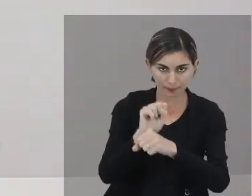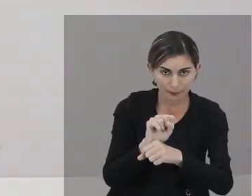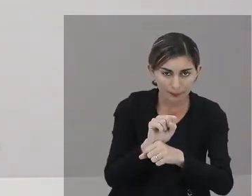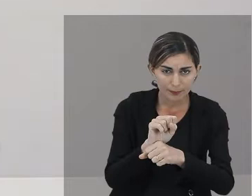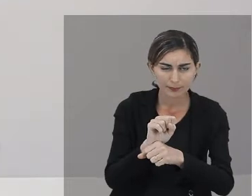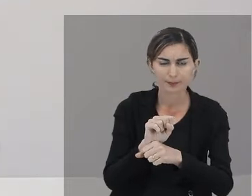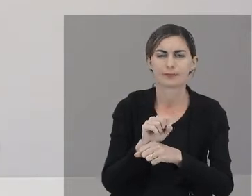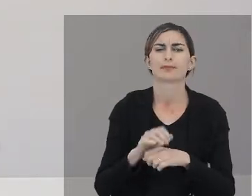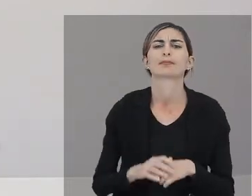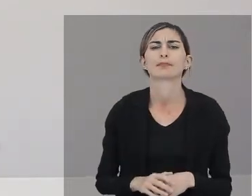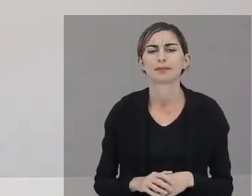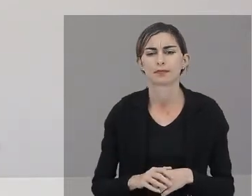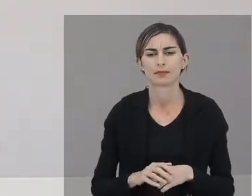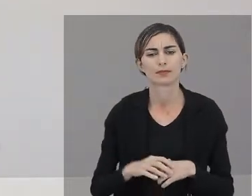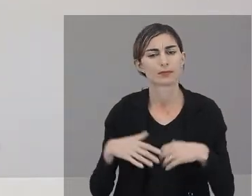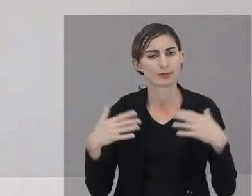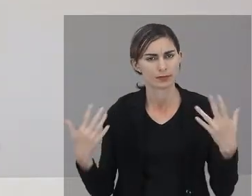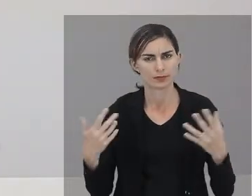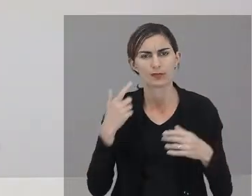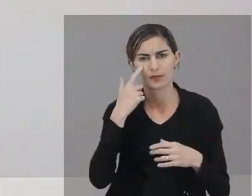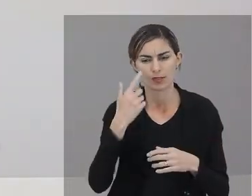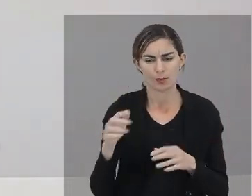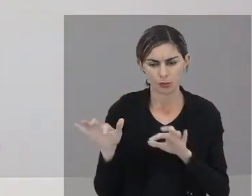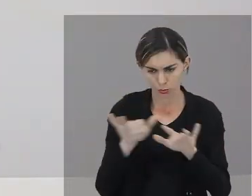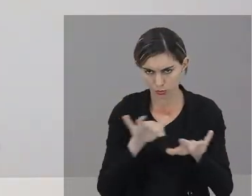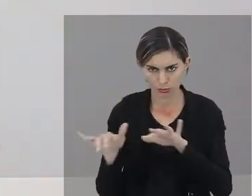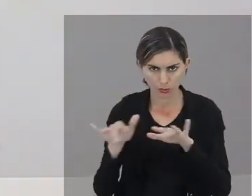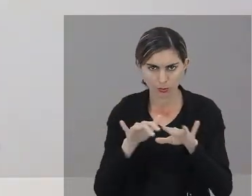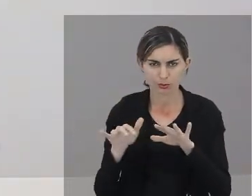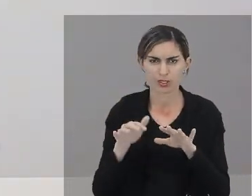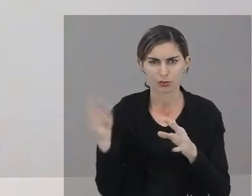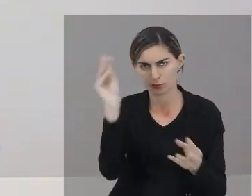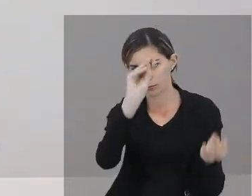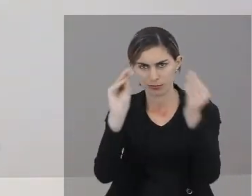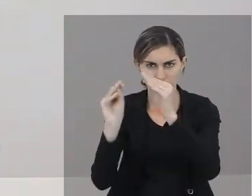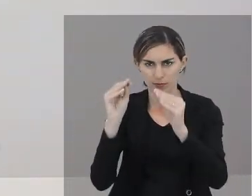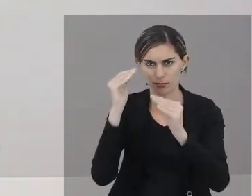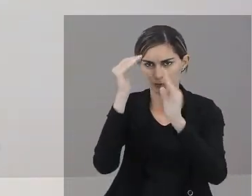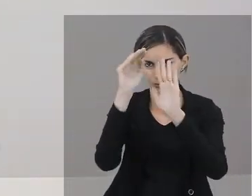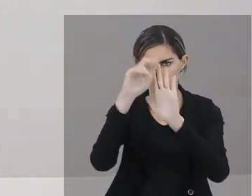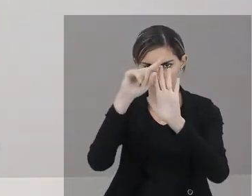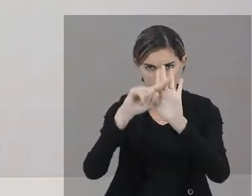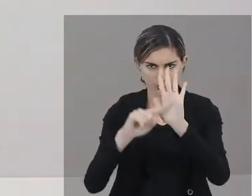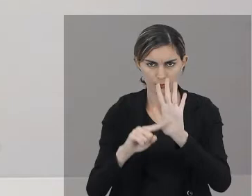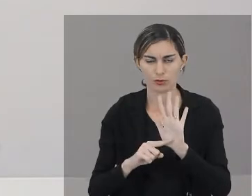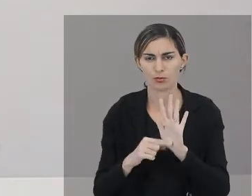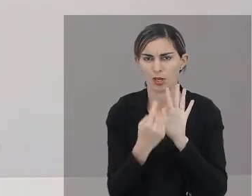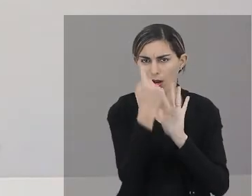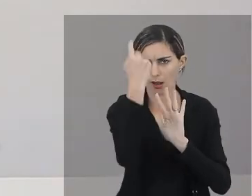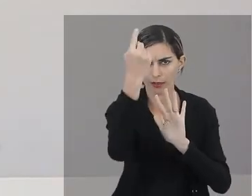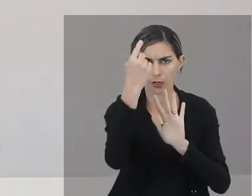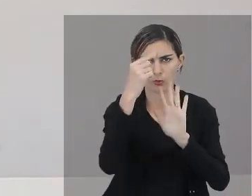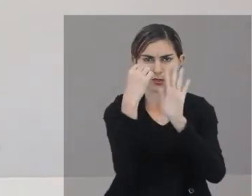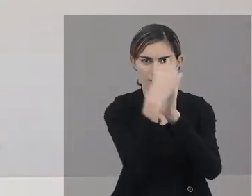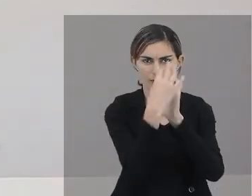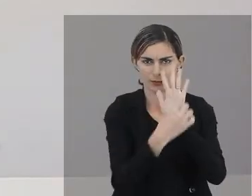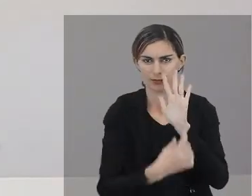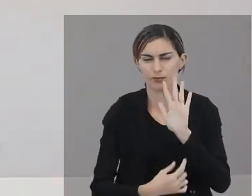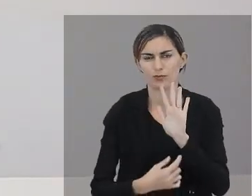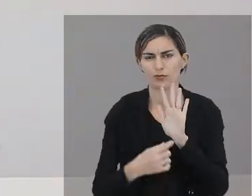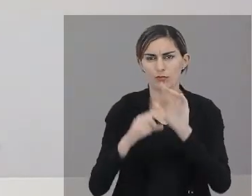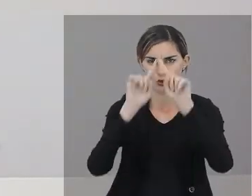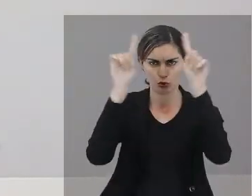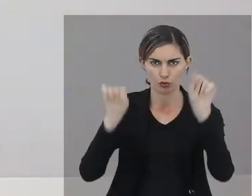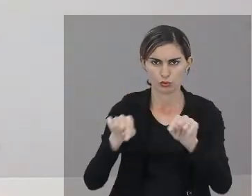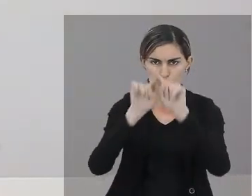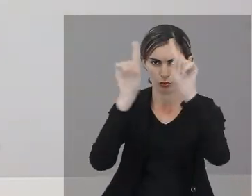determinado evento. Então, vamos para o computador, vamos ver, vamos programar e vamos analisar cada uma dessas estruturas para